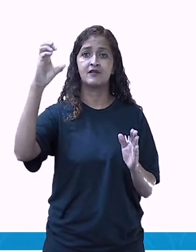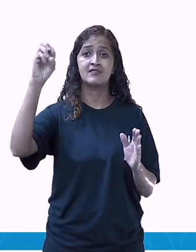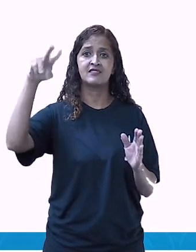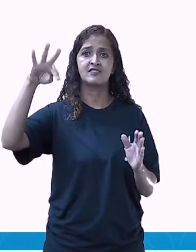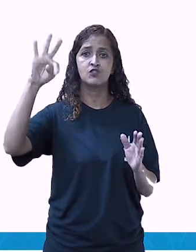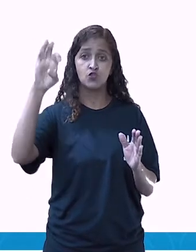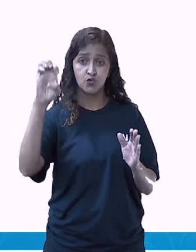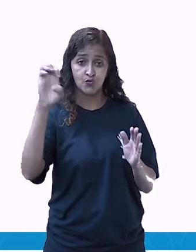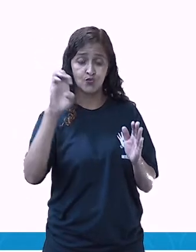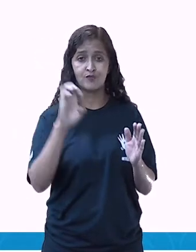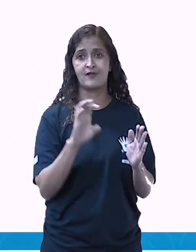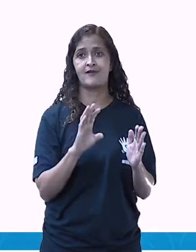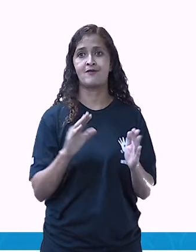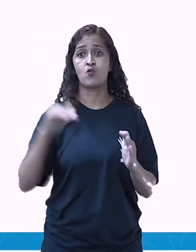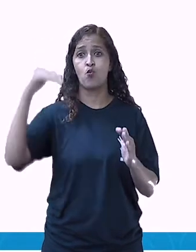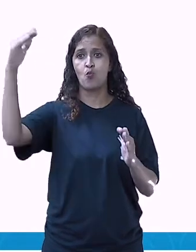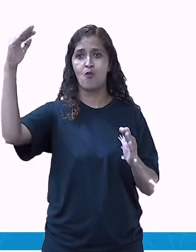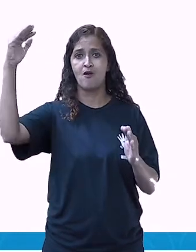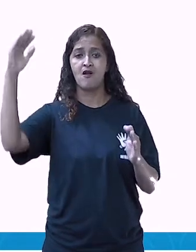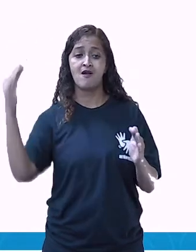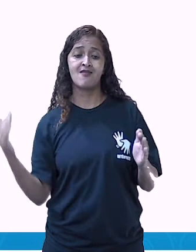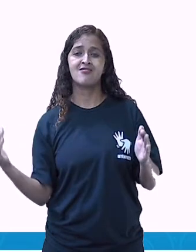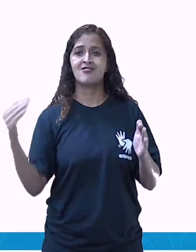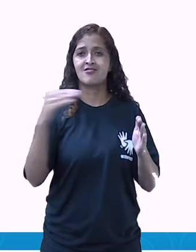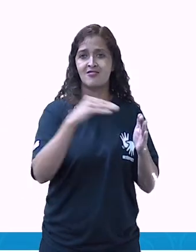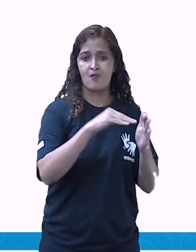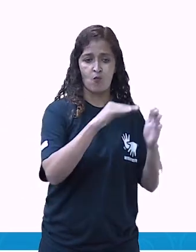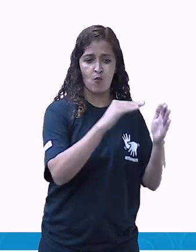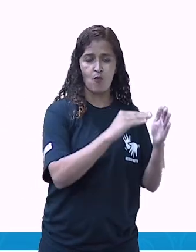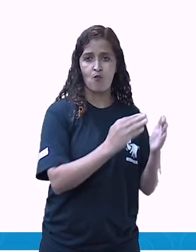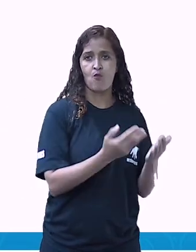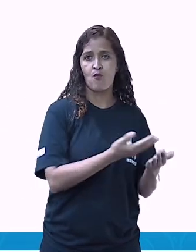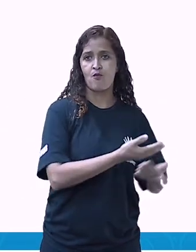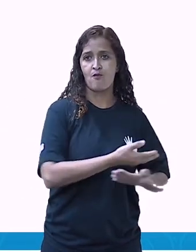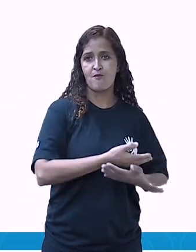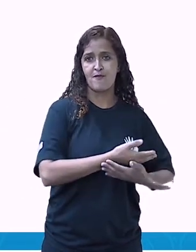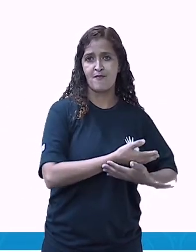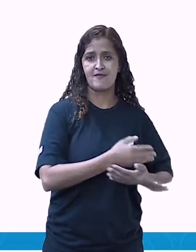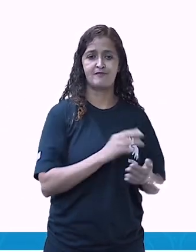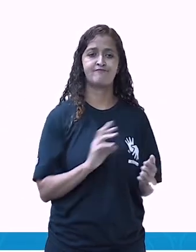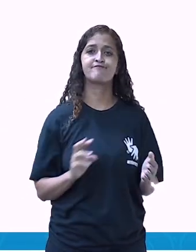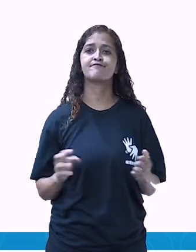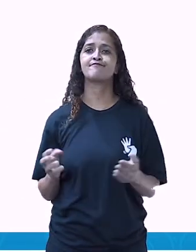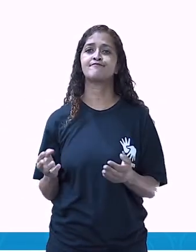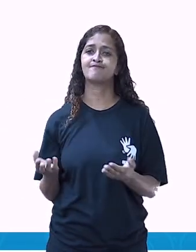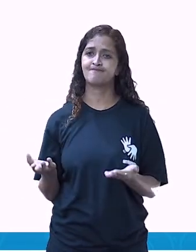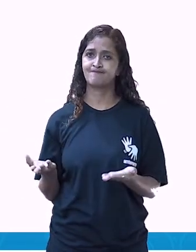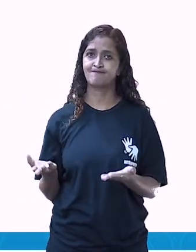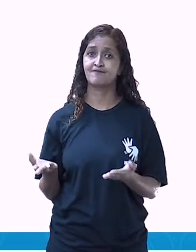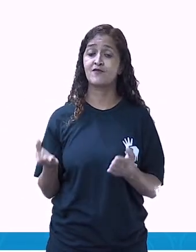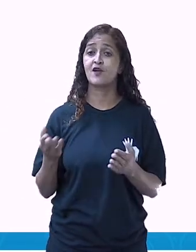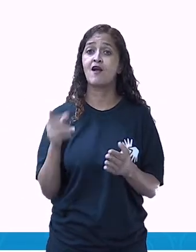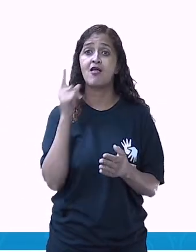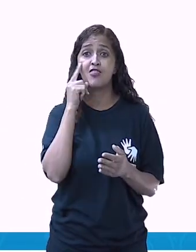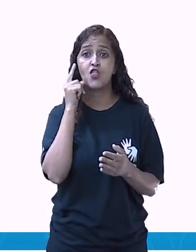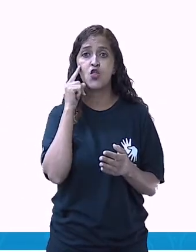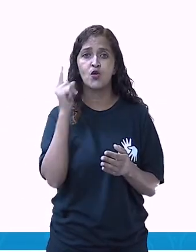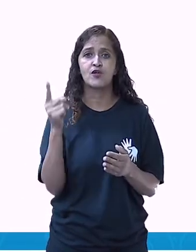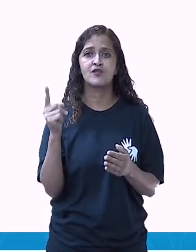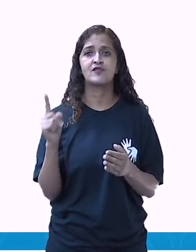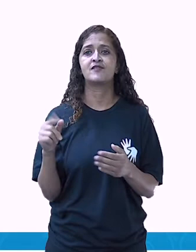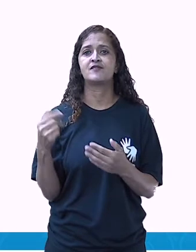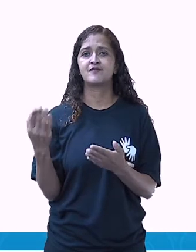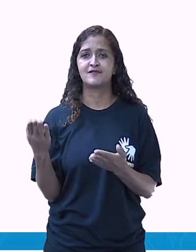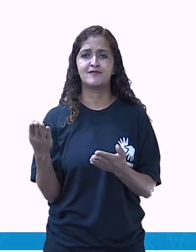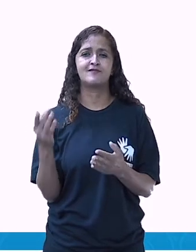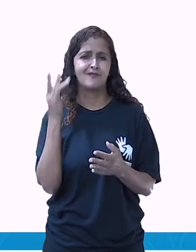bom? Agora, nós vamos passar para uma outra matéria, porque essa do crescente e